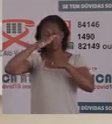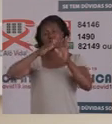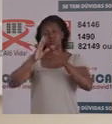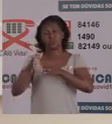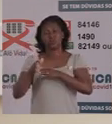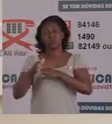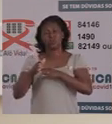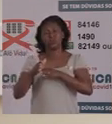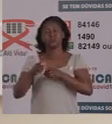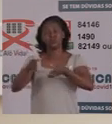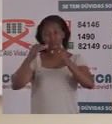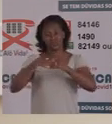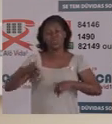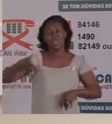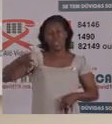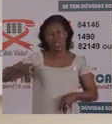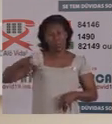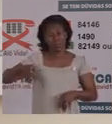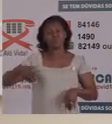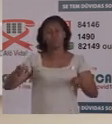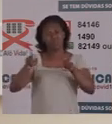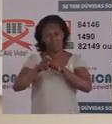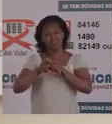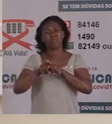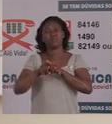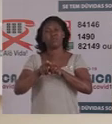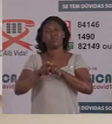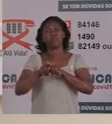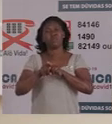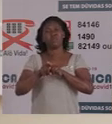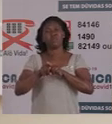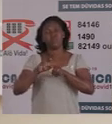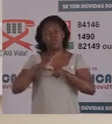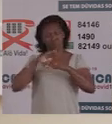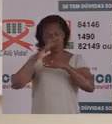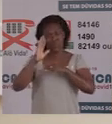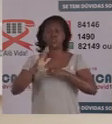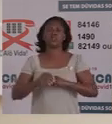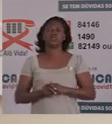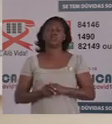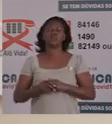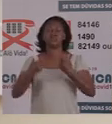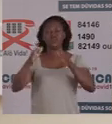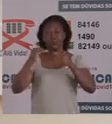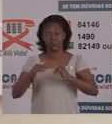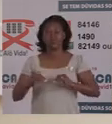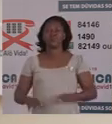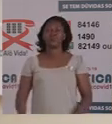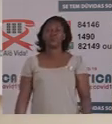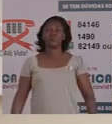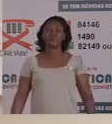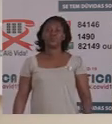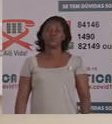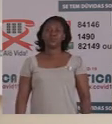que a Namíbia. Na semana passada, as posições da Zâmbia e da Namíbia estavam trocadas. O próximo slide, se faz favor.